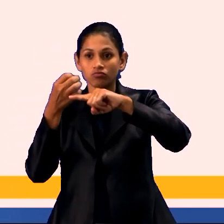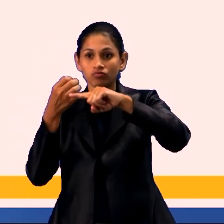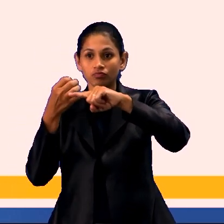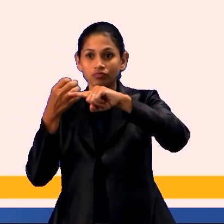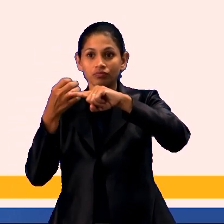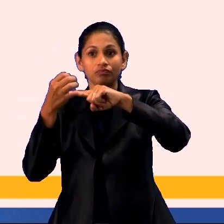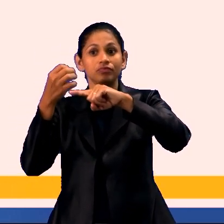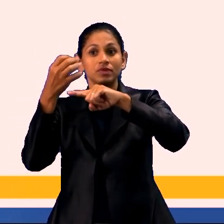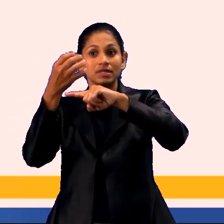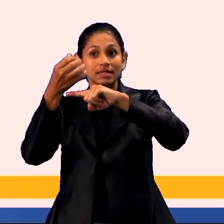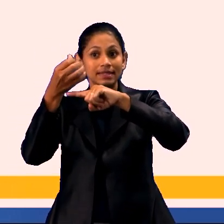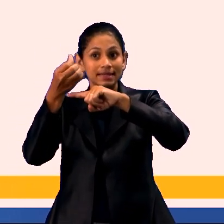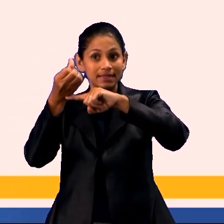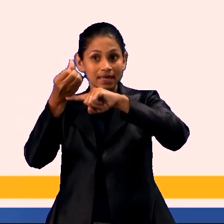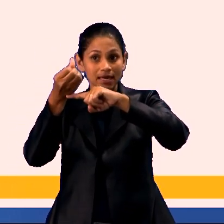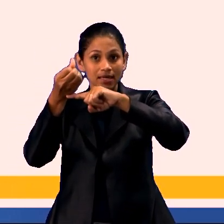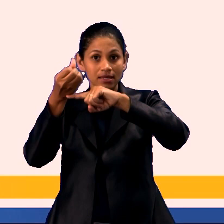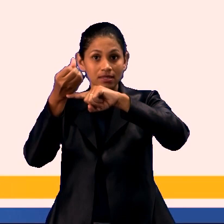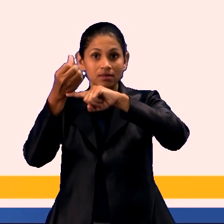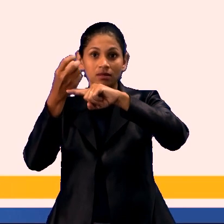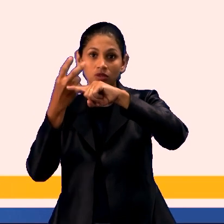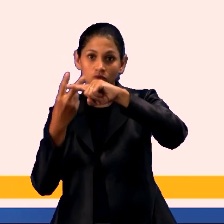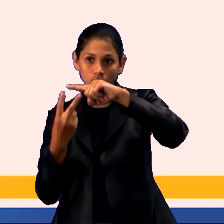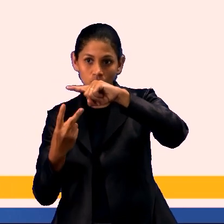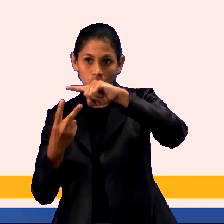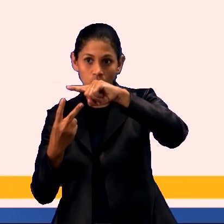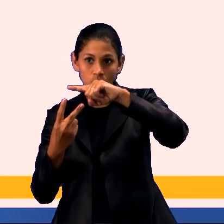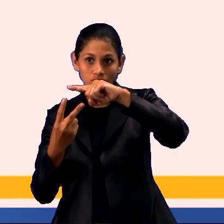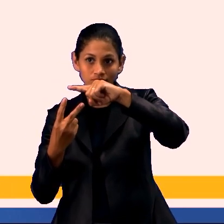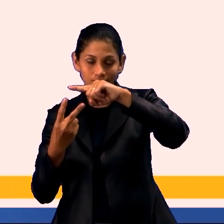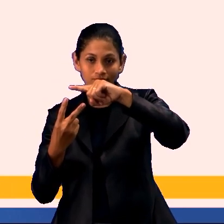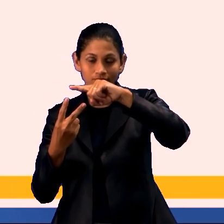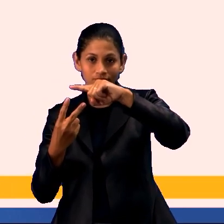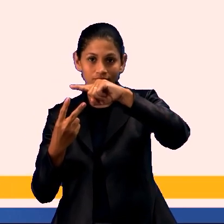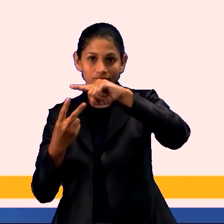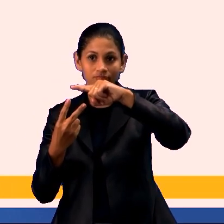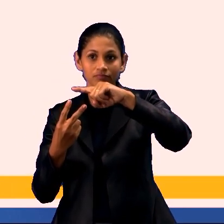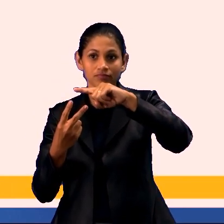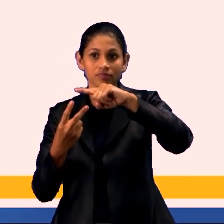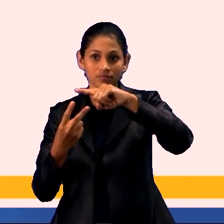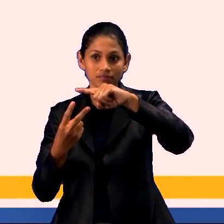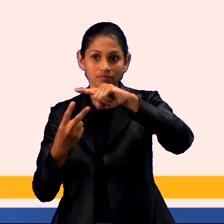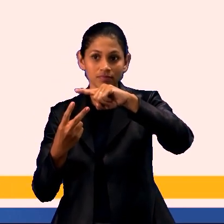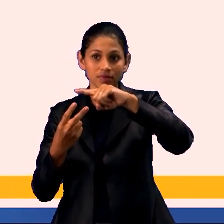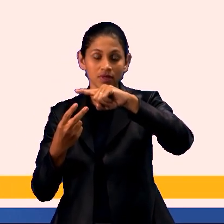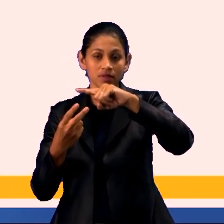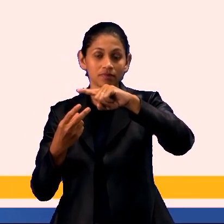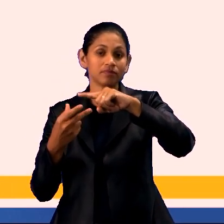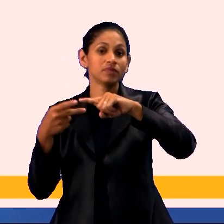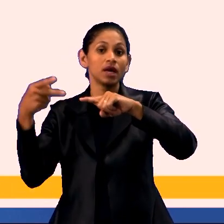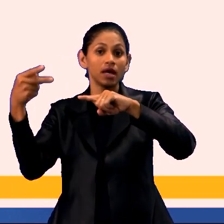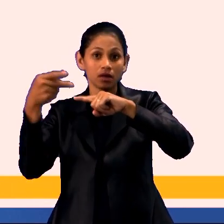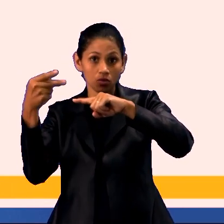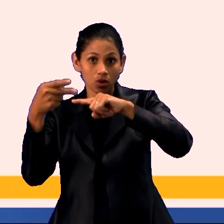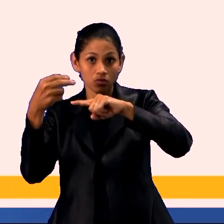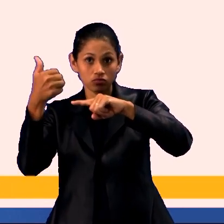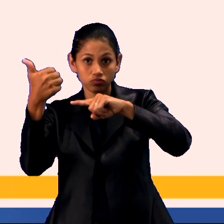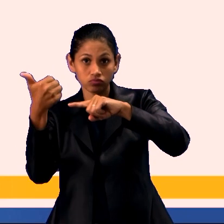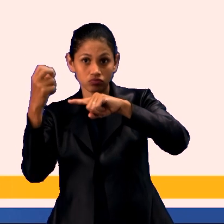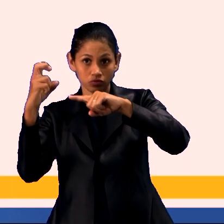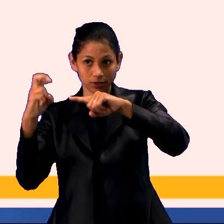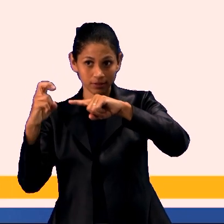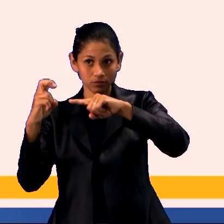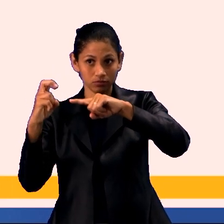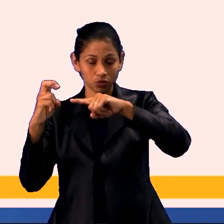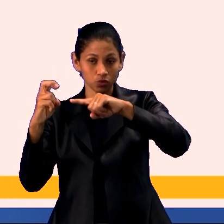6 sobre 2, 6/2. Então, o que eu faço? 5 vezes 6, 8 vezes 2. E aí nós